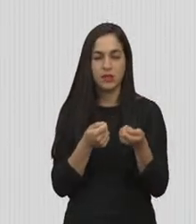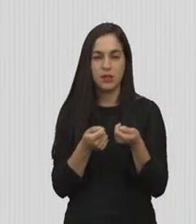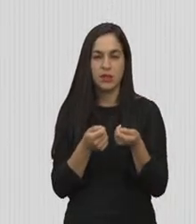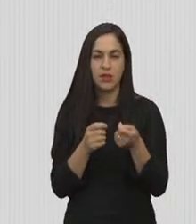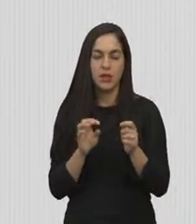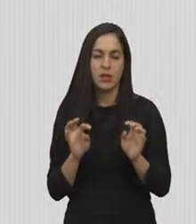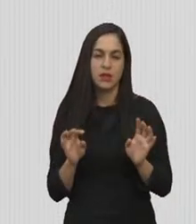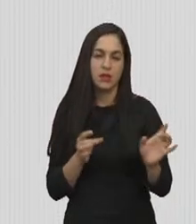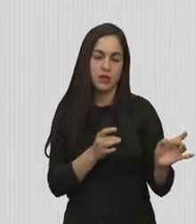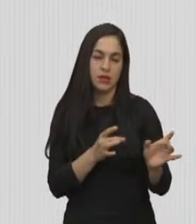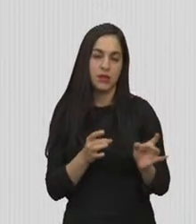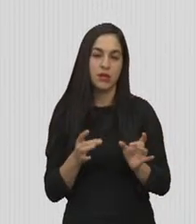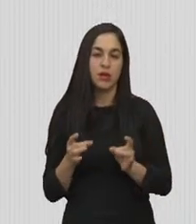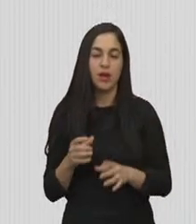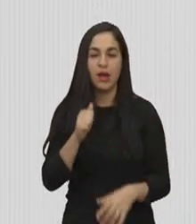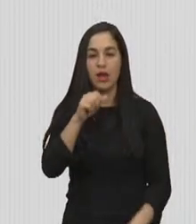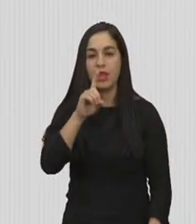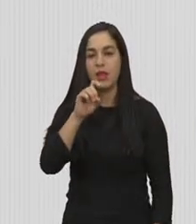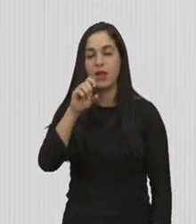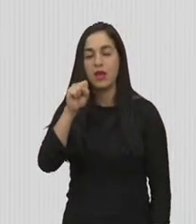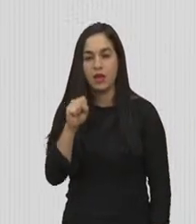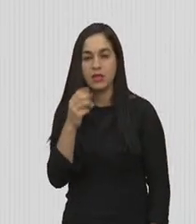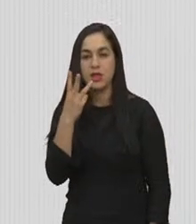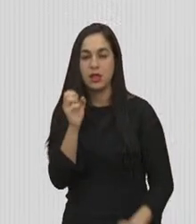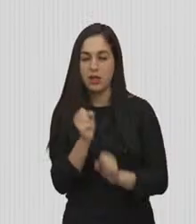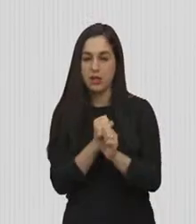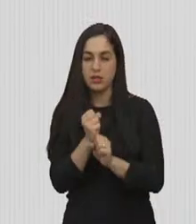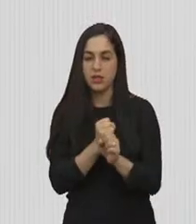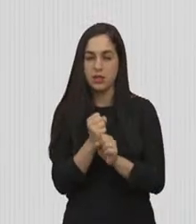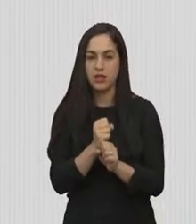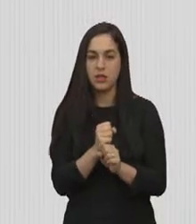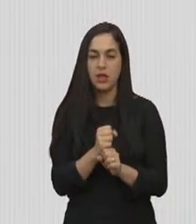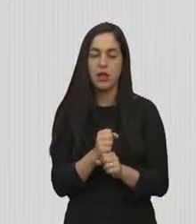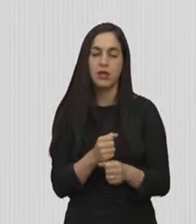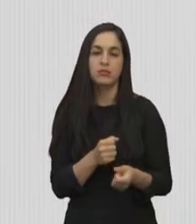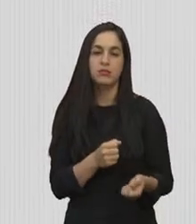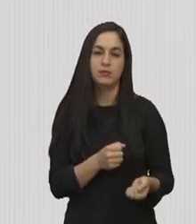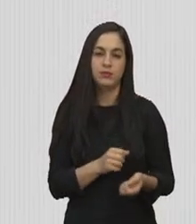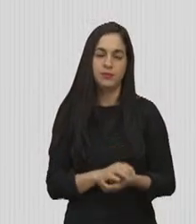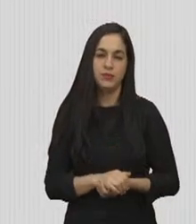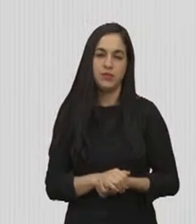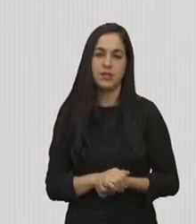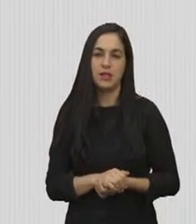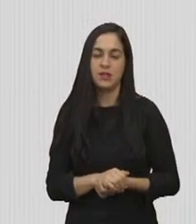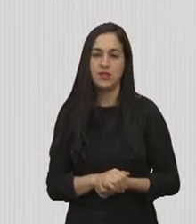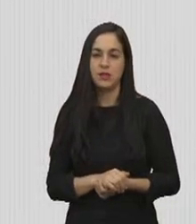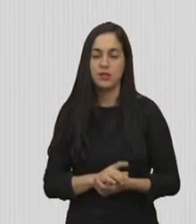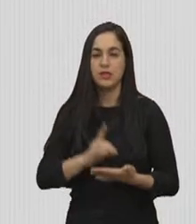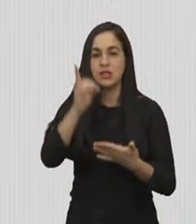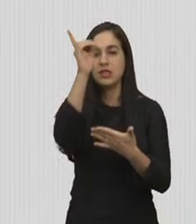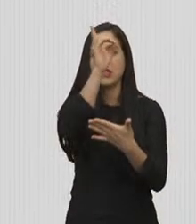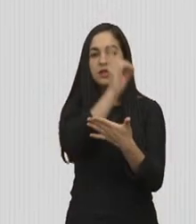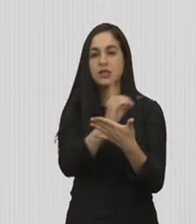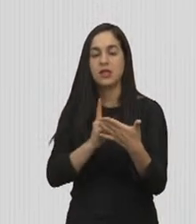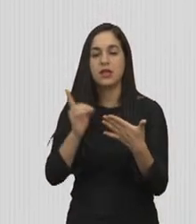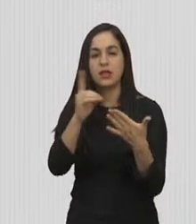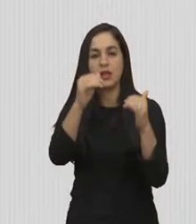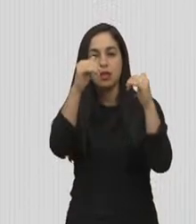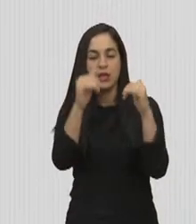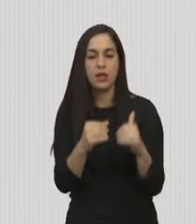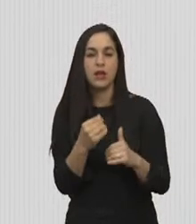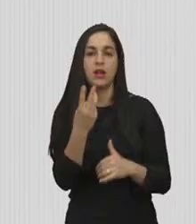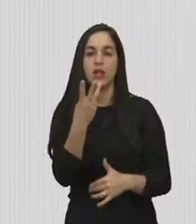de 3 anos. O tecnólogo em design de interiores, de 3 anos. E a licenciatura em pedagogia, de 4 anos, com 2